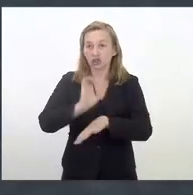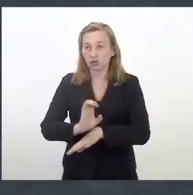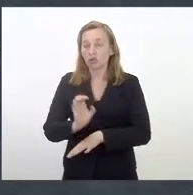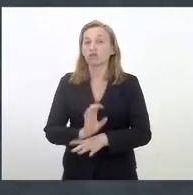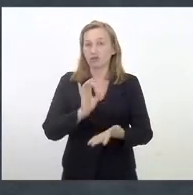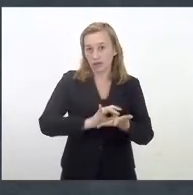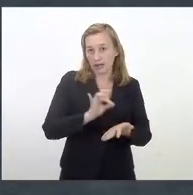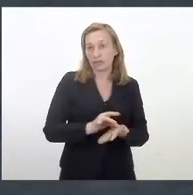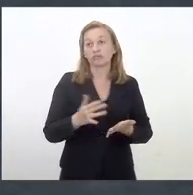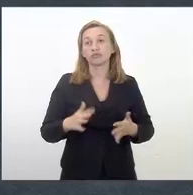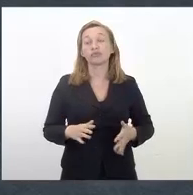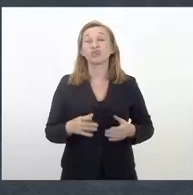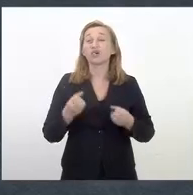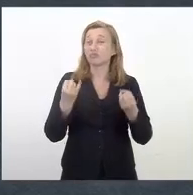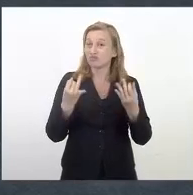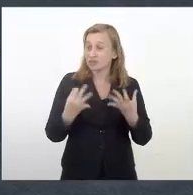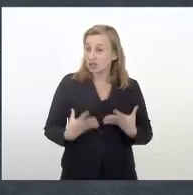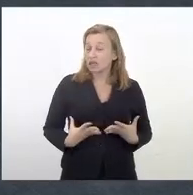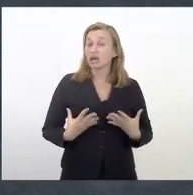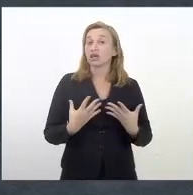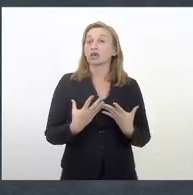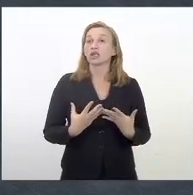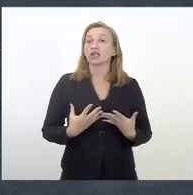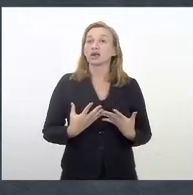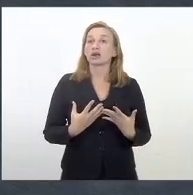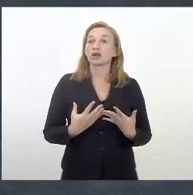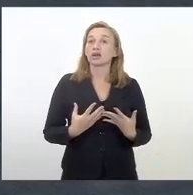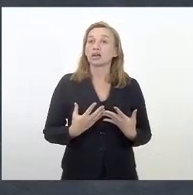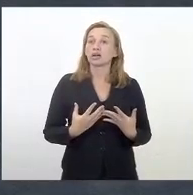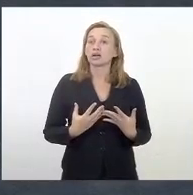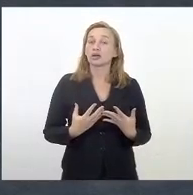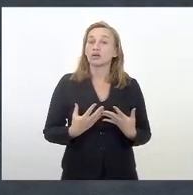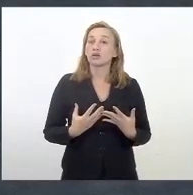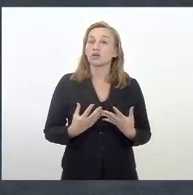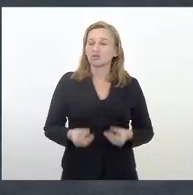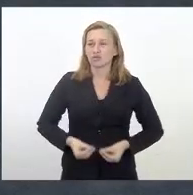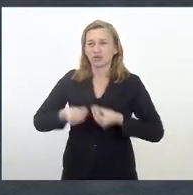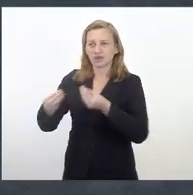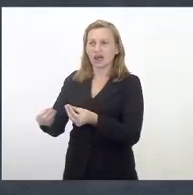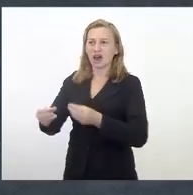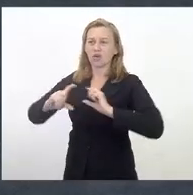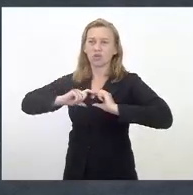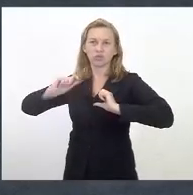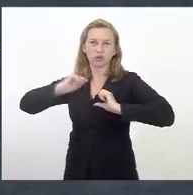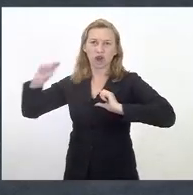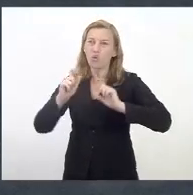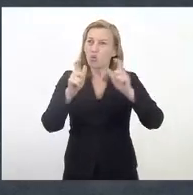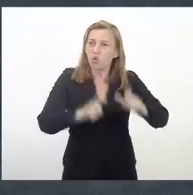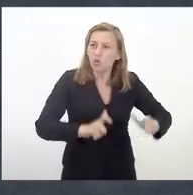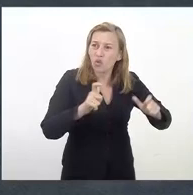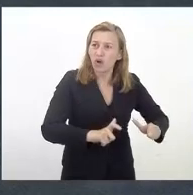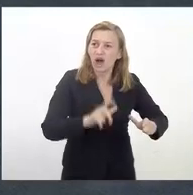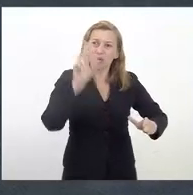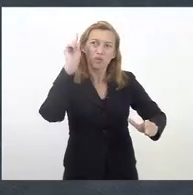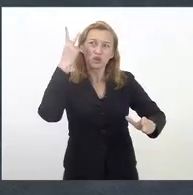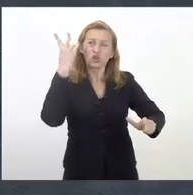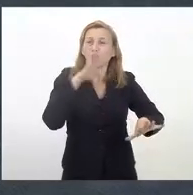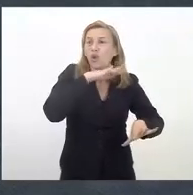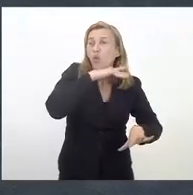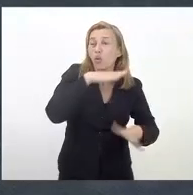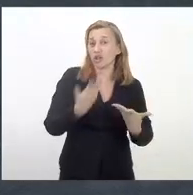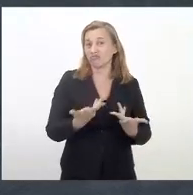da Verdade e ainda é um detalhe A gente é conceder uma honraria um espaço que traz esse histórico